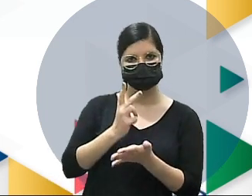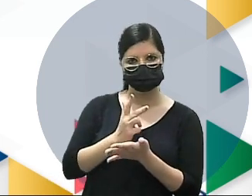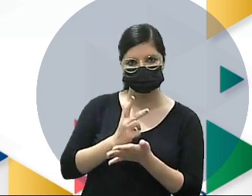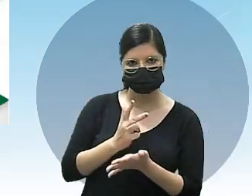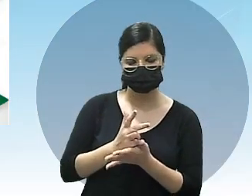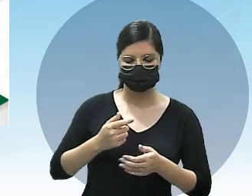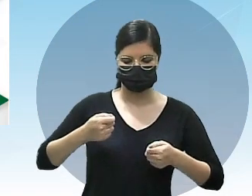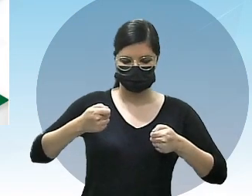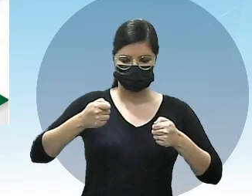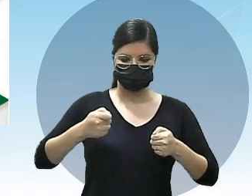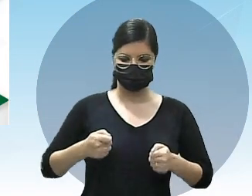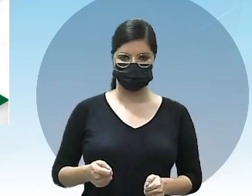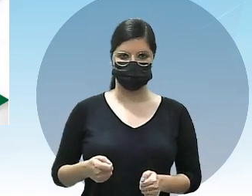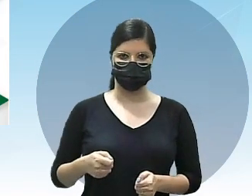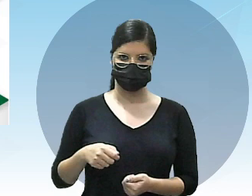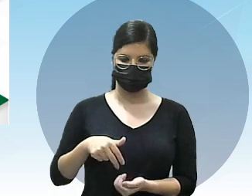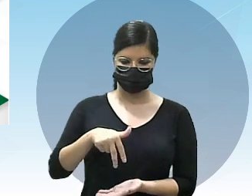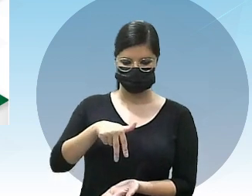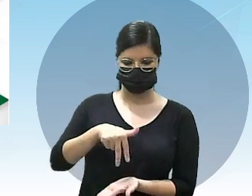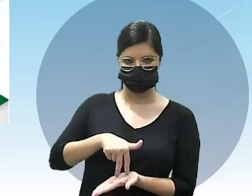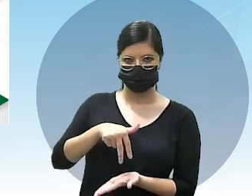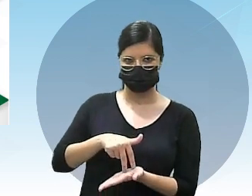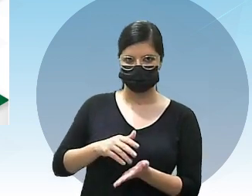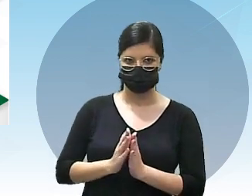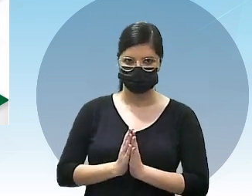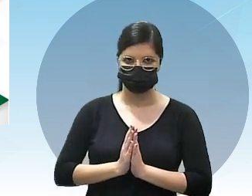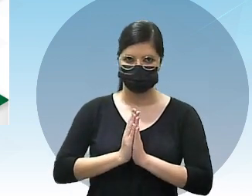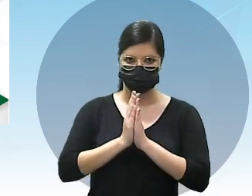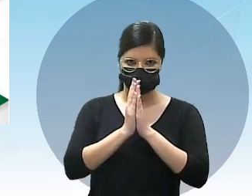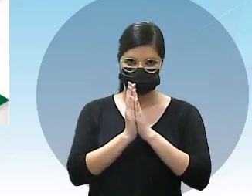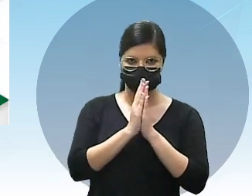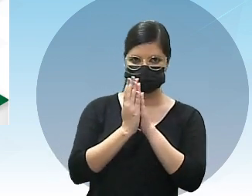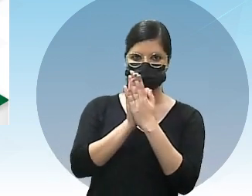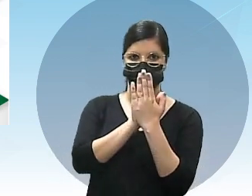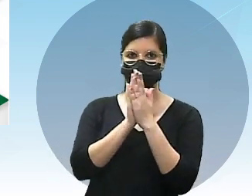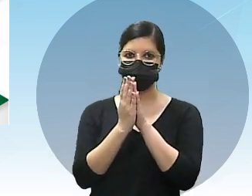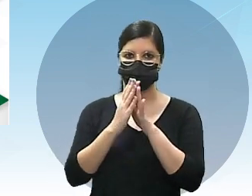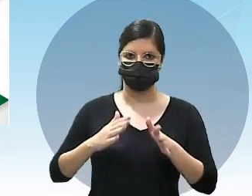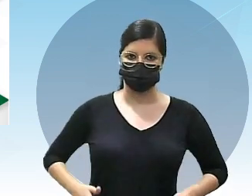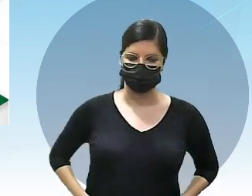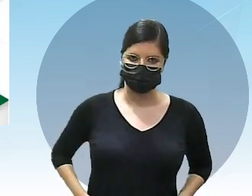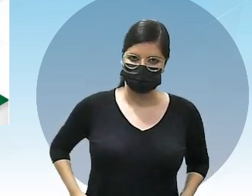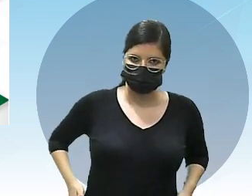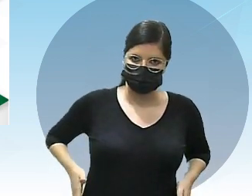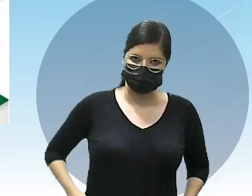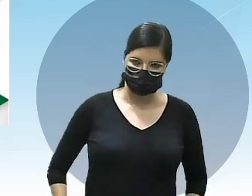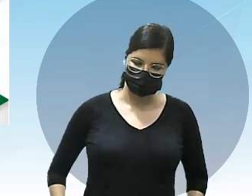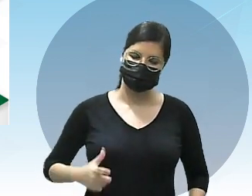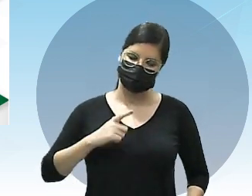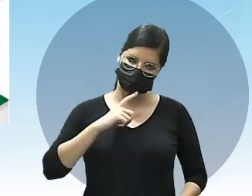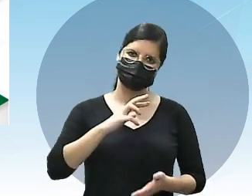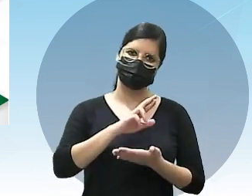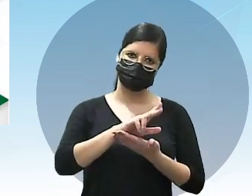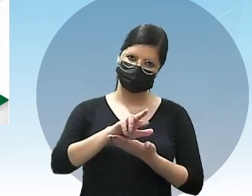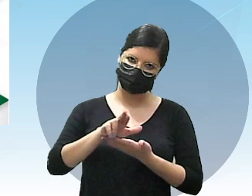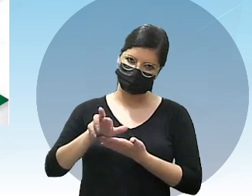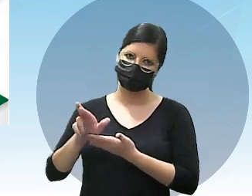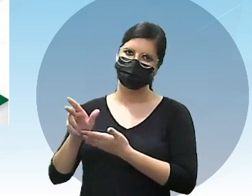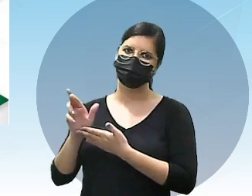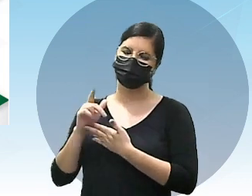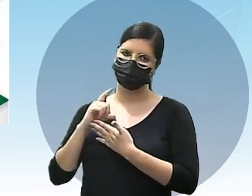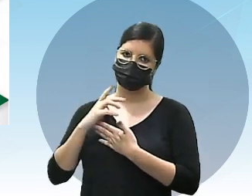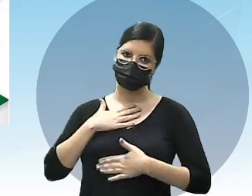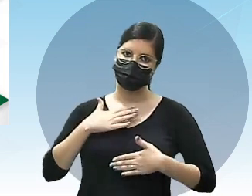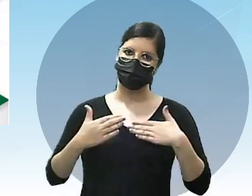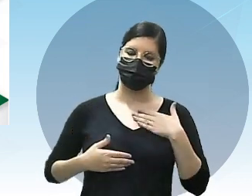postura muito reta nas pontas dos pés o quadril sempre com rotação para fora externa então além de pedir muito